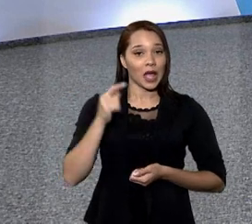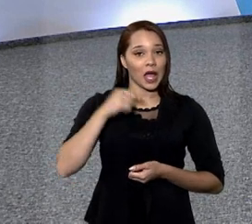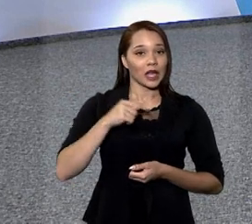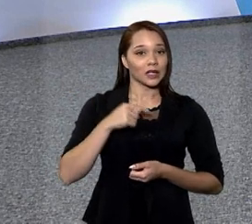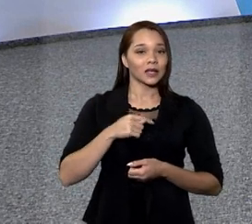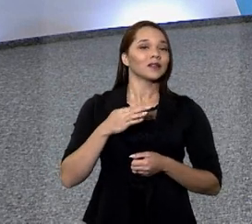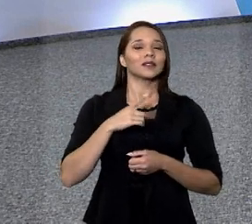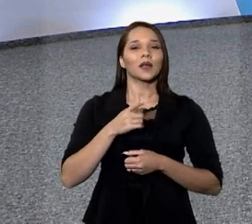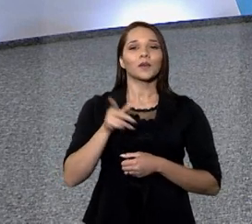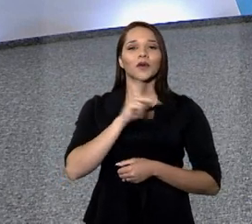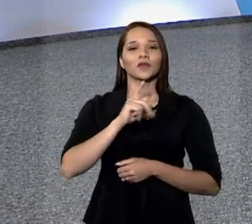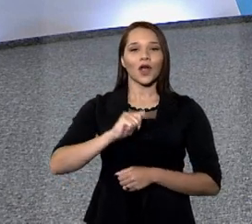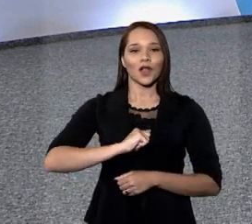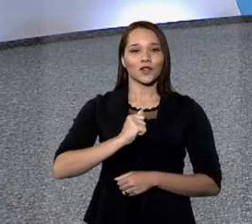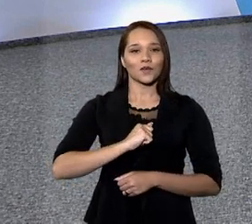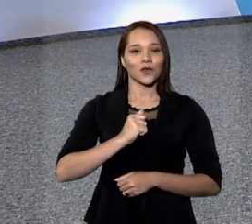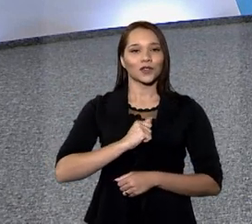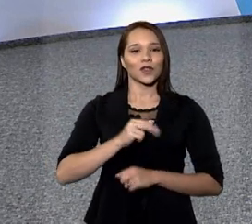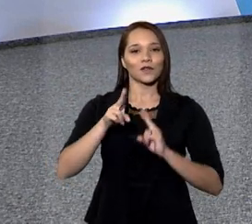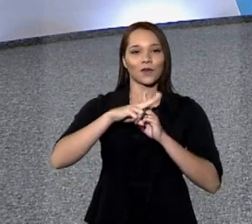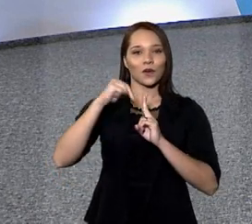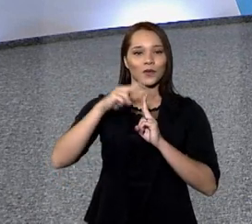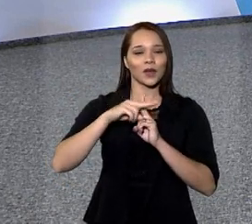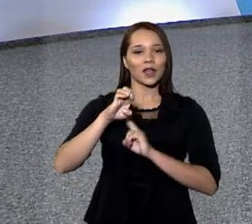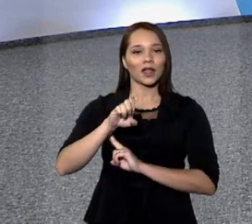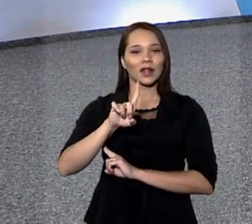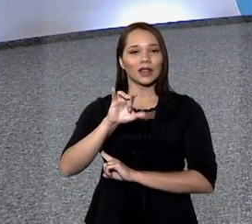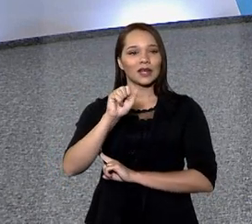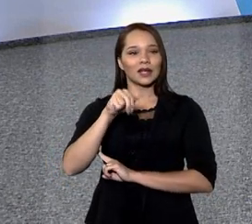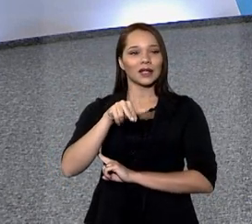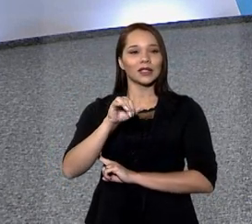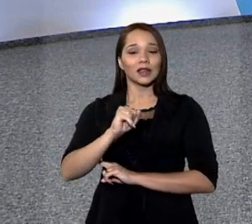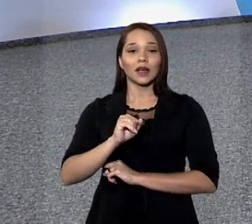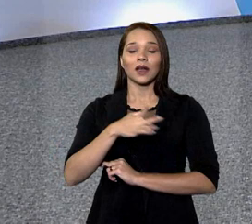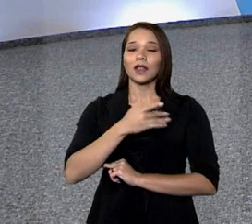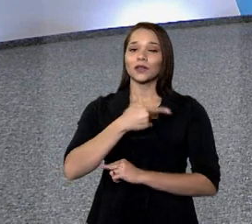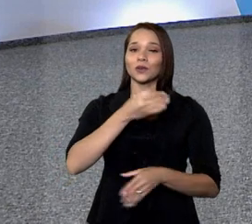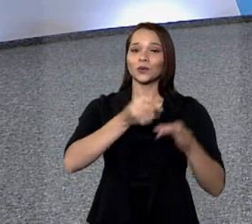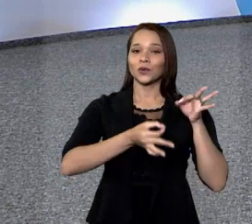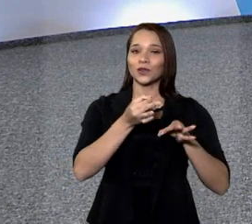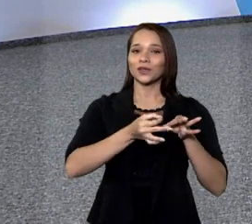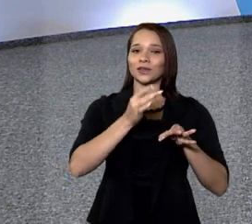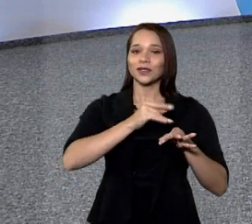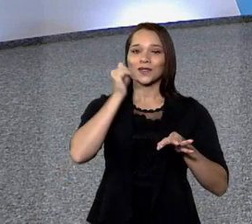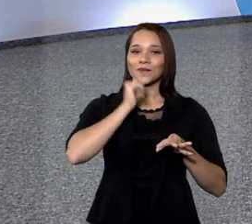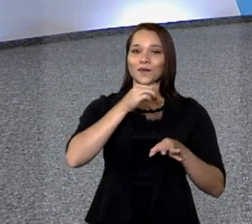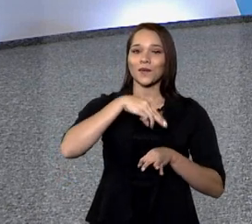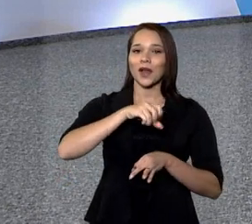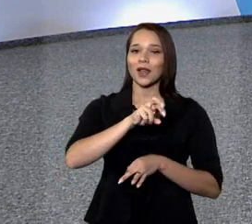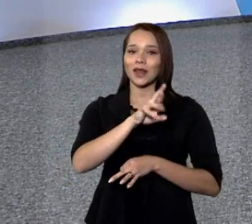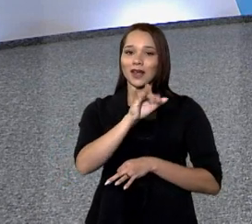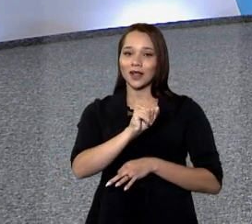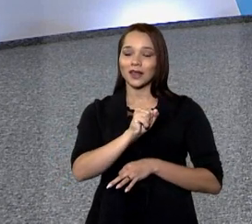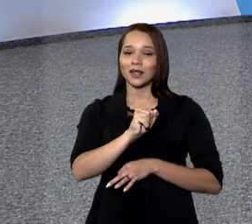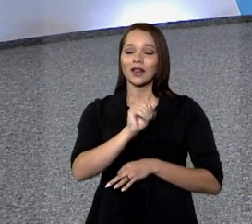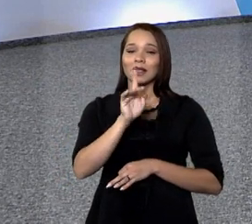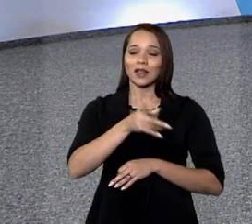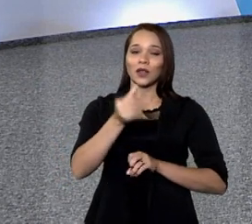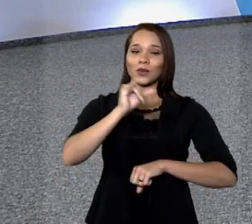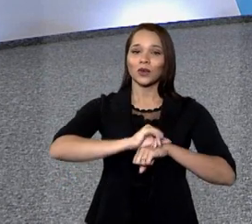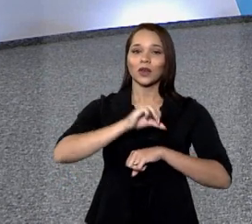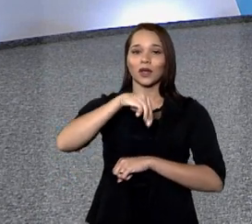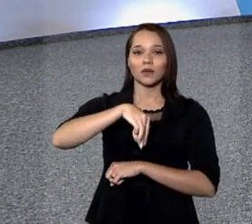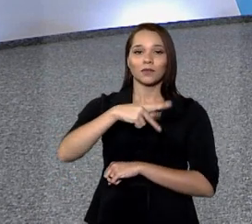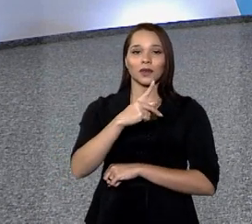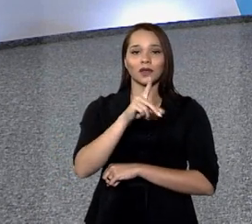comigo aqui no estúdio a professora de antropologia da universidade de brasília aliás a nota ea promotora de justiça mariana távora coordenadora